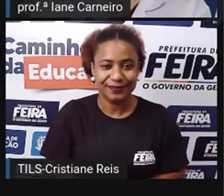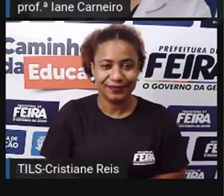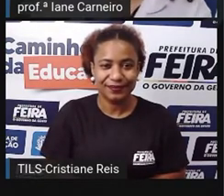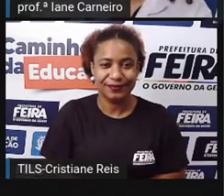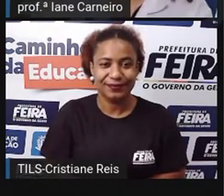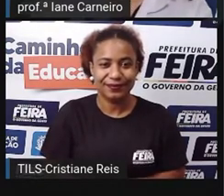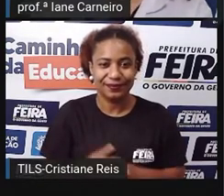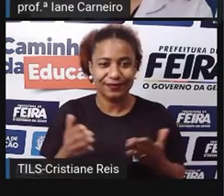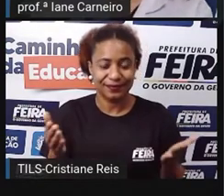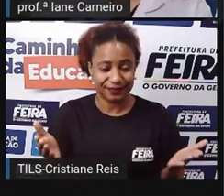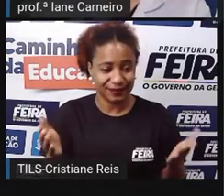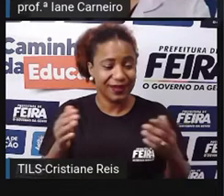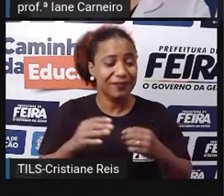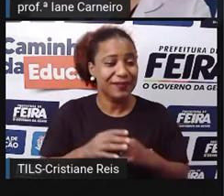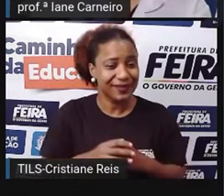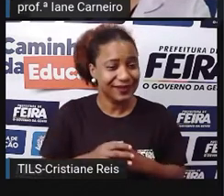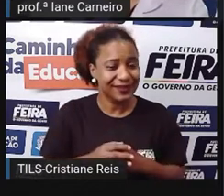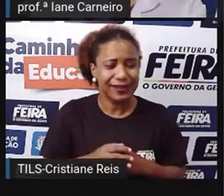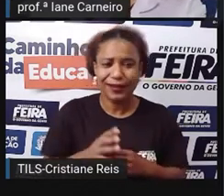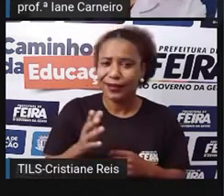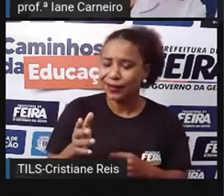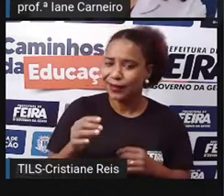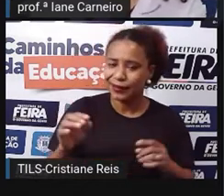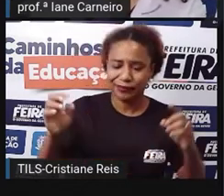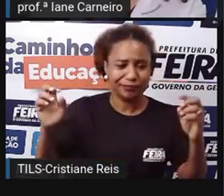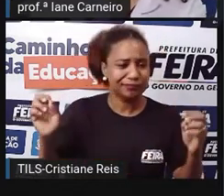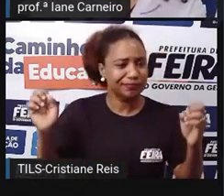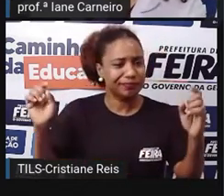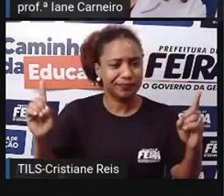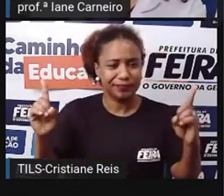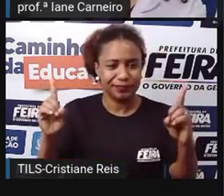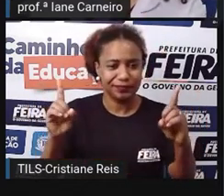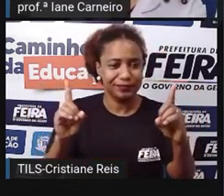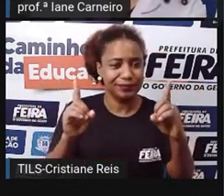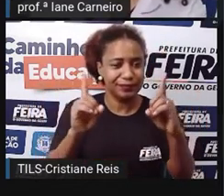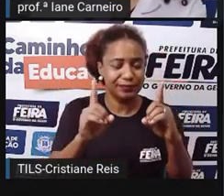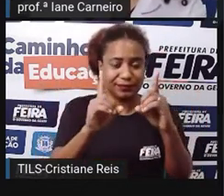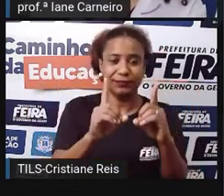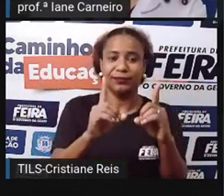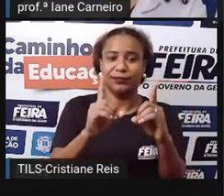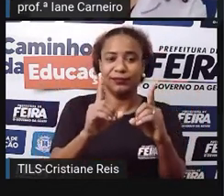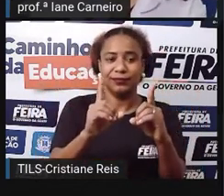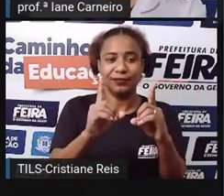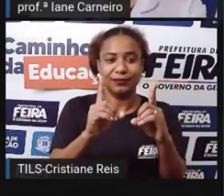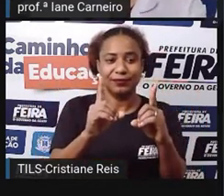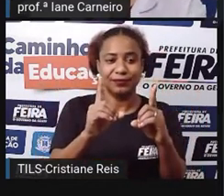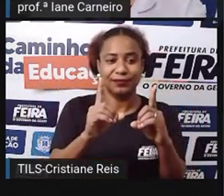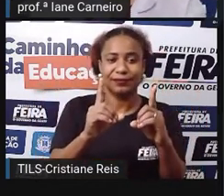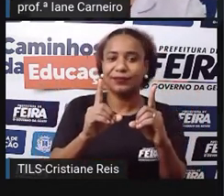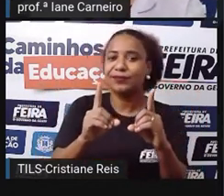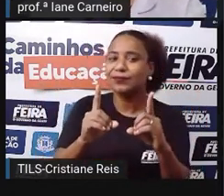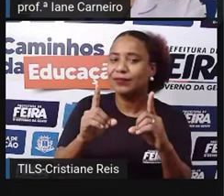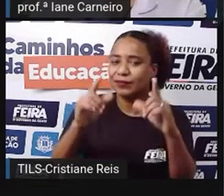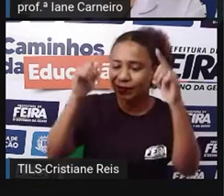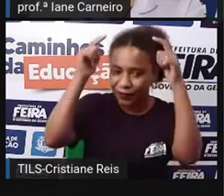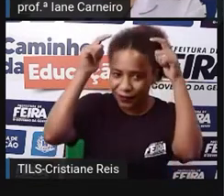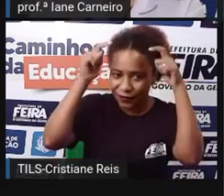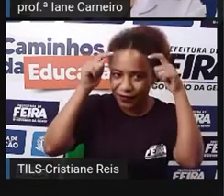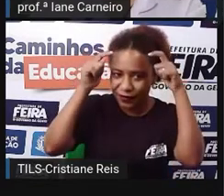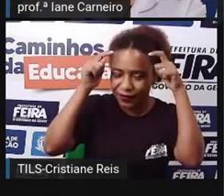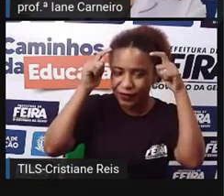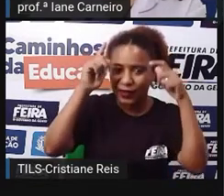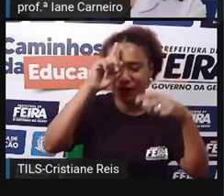Mas o engraçado é que assim que encontrou o lobo, a Chapeuzinho Amarelo foi perdendo aquele